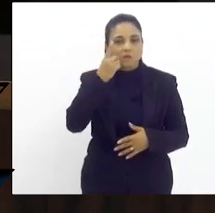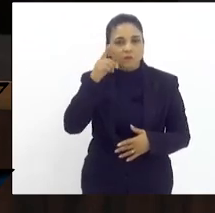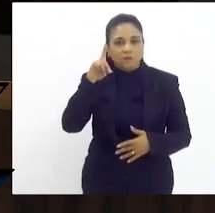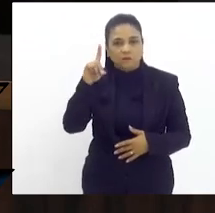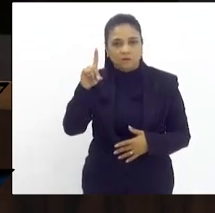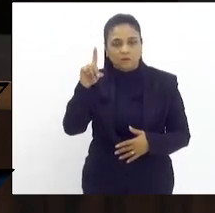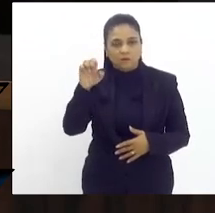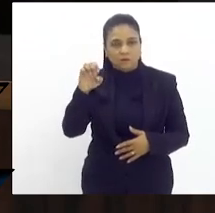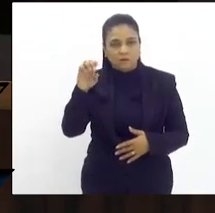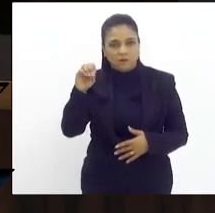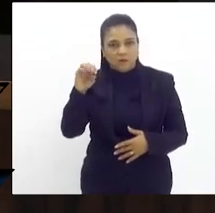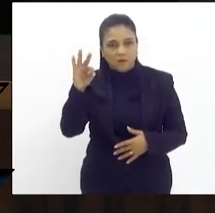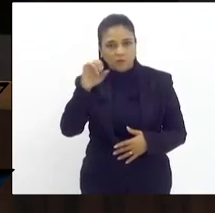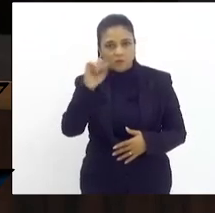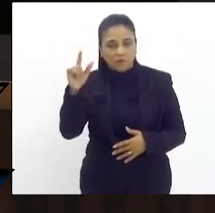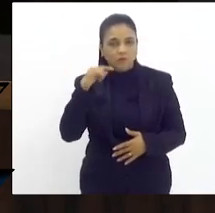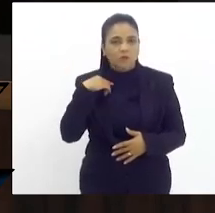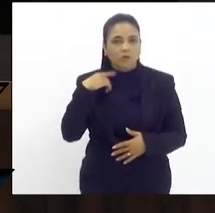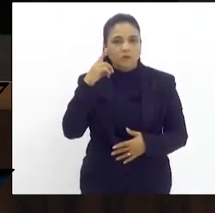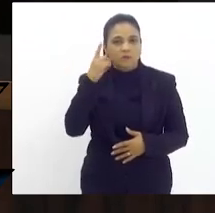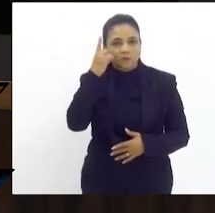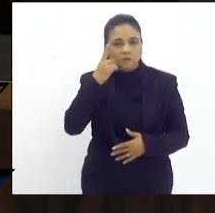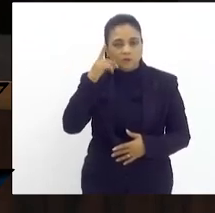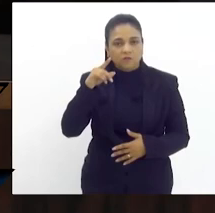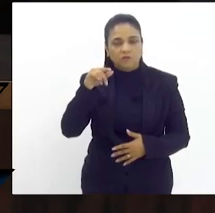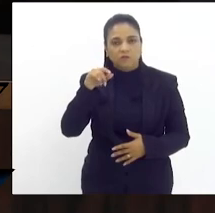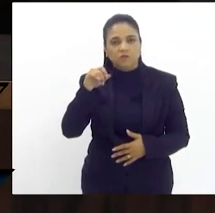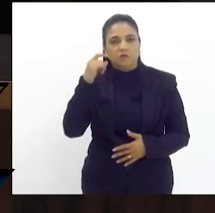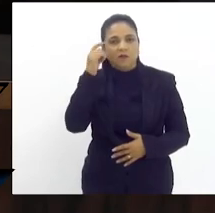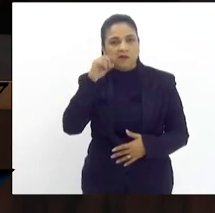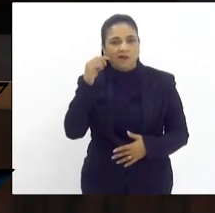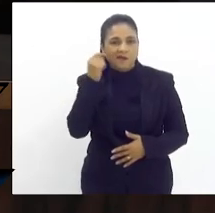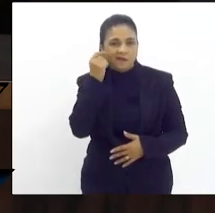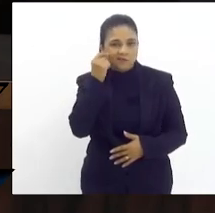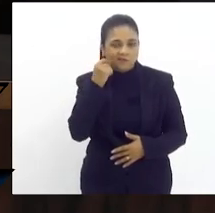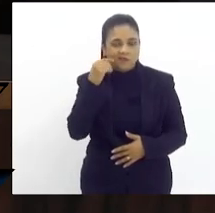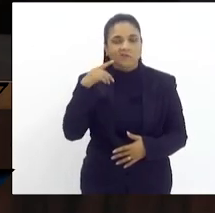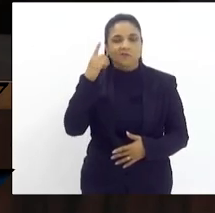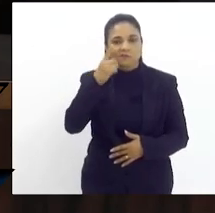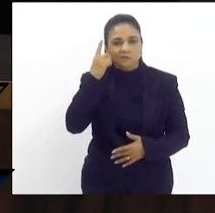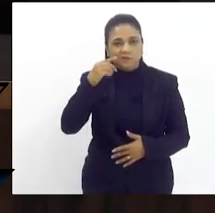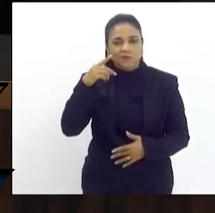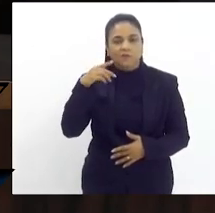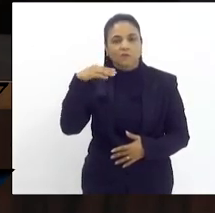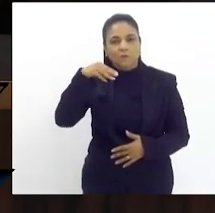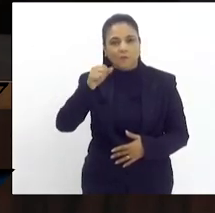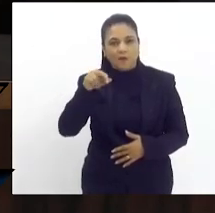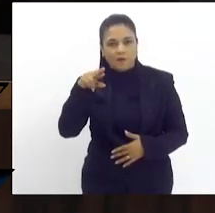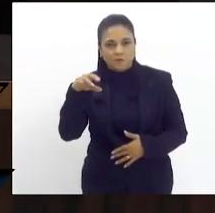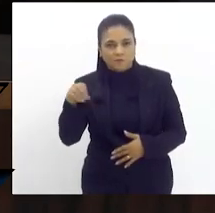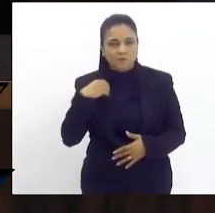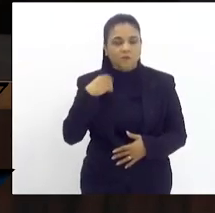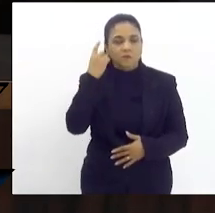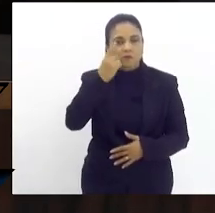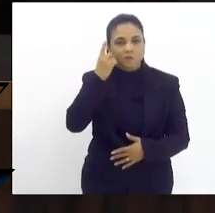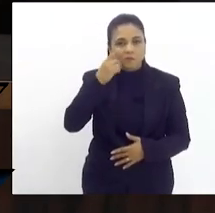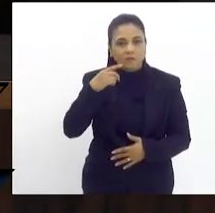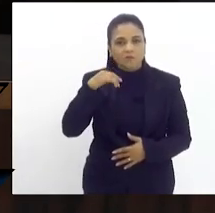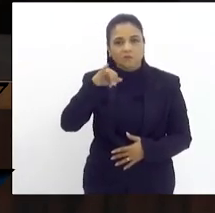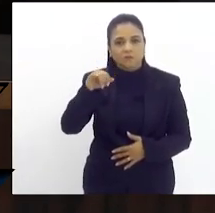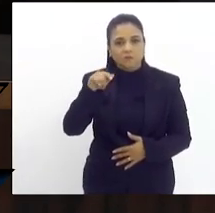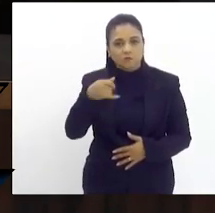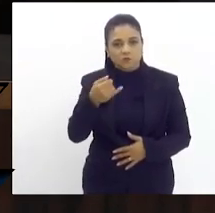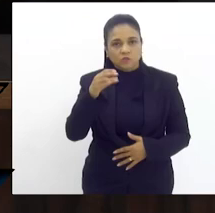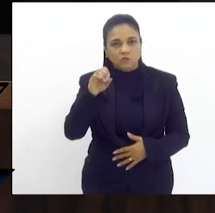Deputado Giovani Ratinho Deputado Márcio canela deputado Jorge Felipe Neto